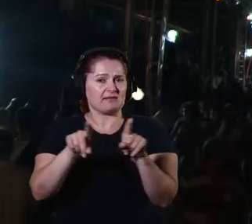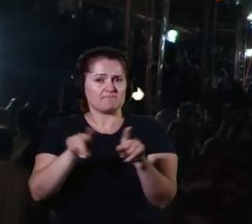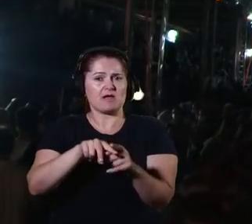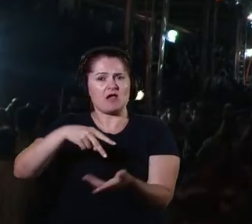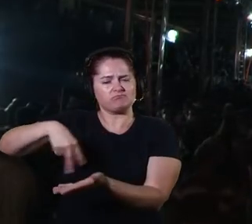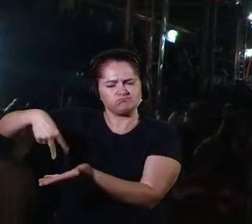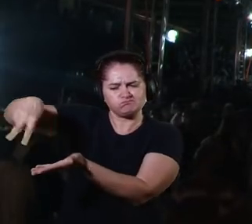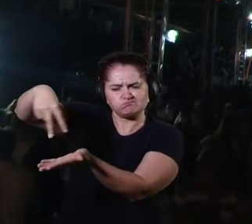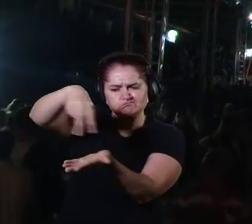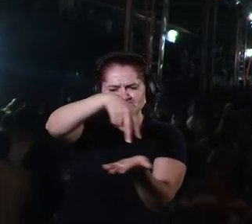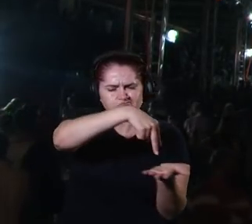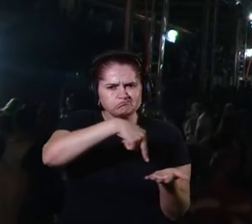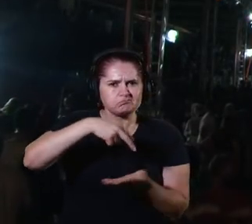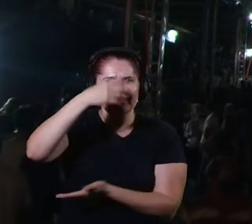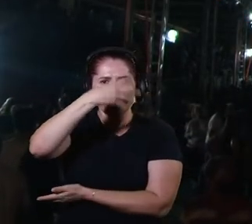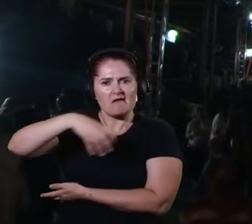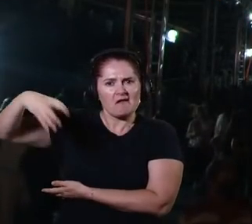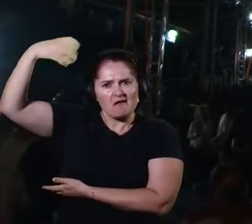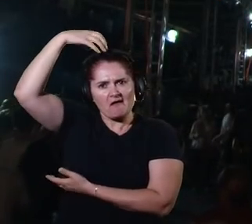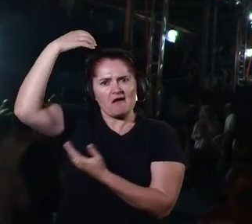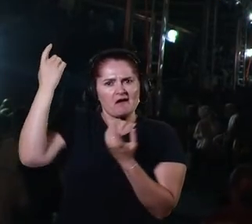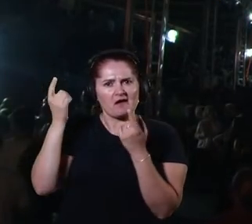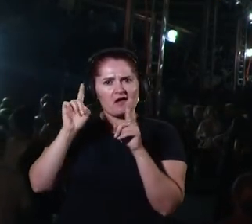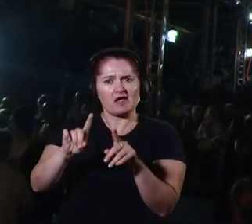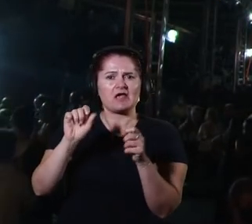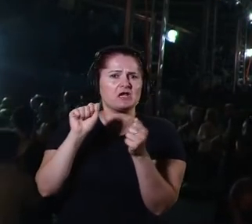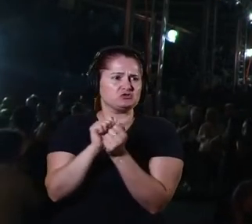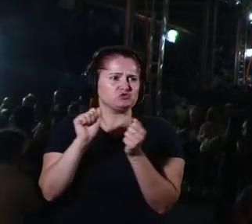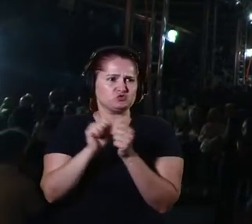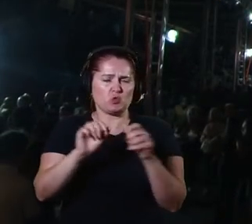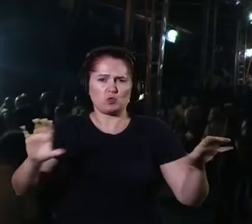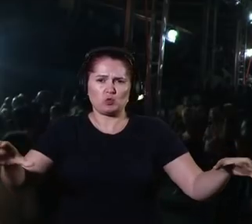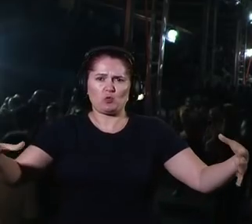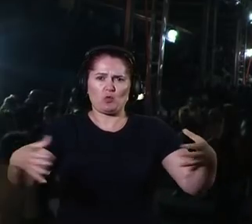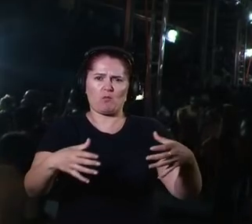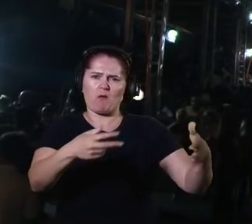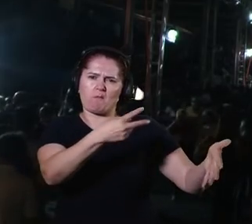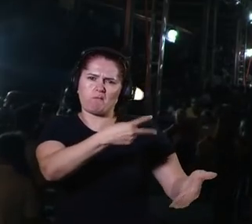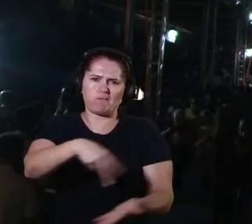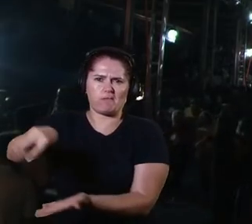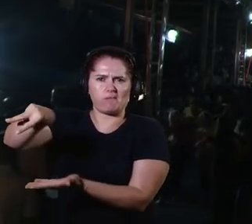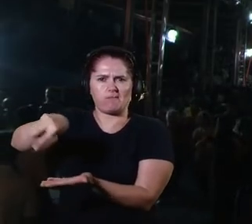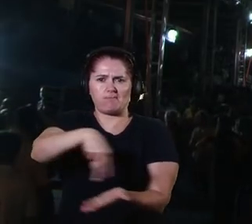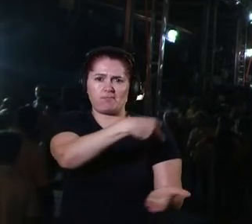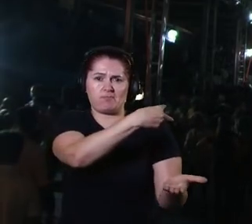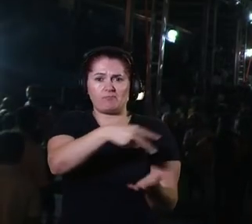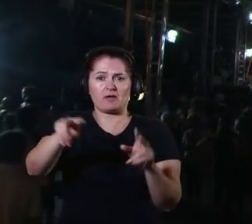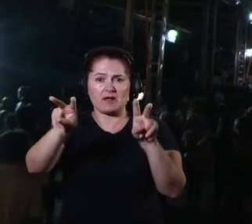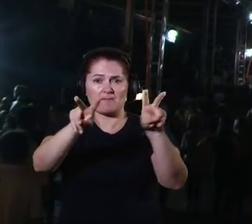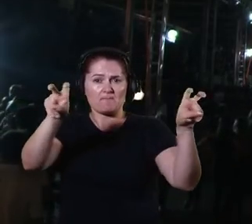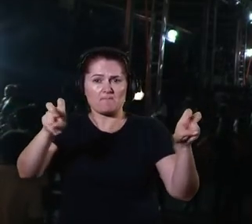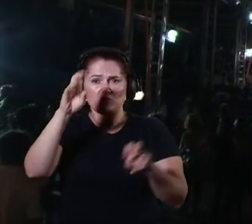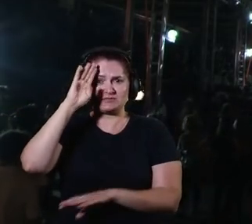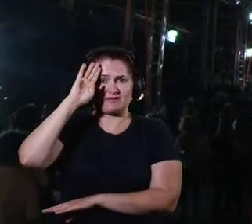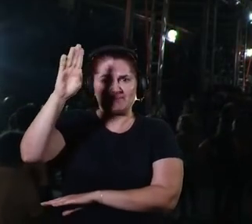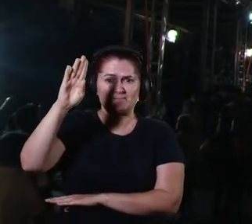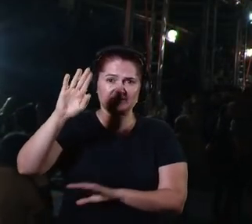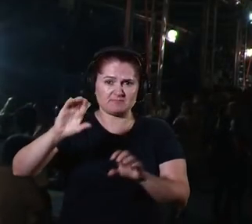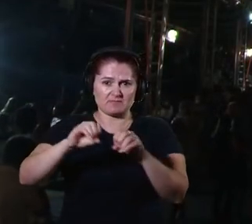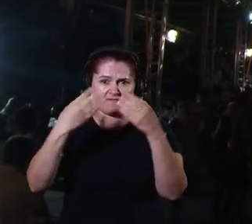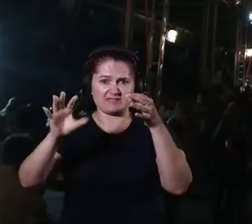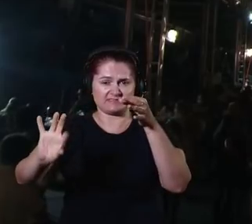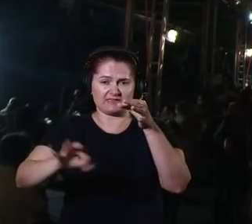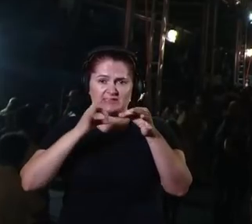soberanas, do pessoal que está participando com o público, com a encenação da música tema, como um ponto alto desse desfile